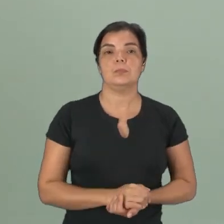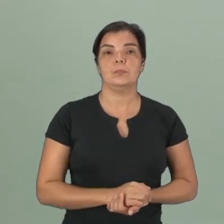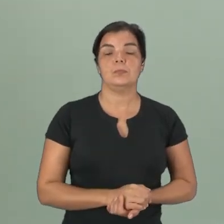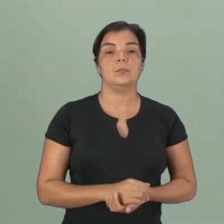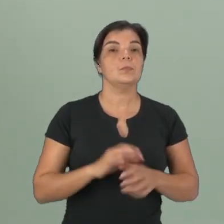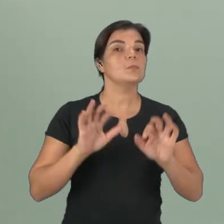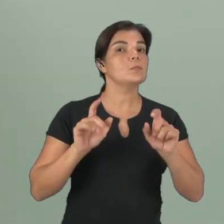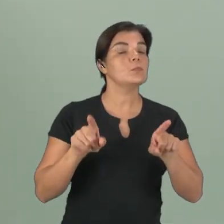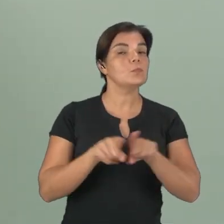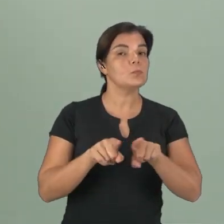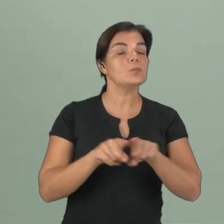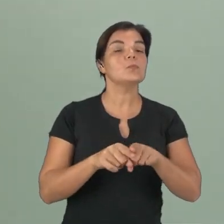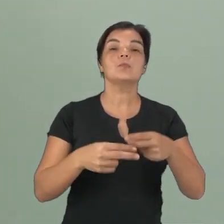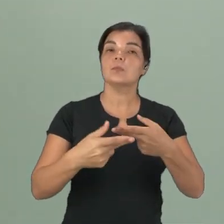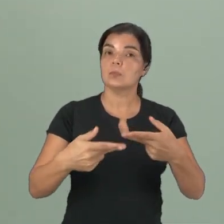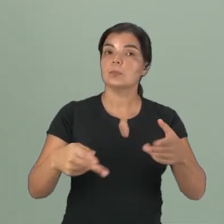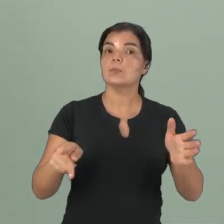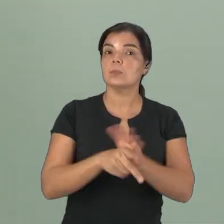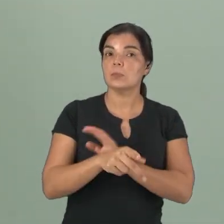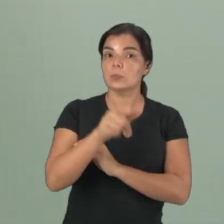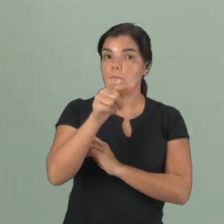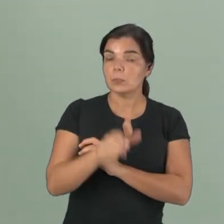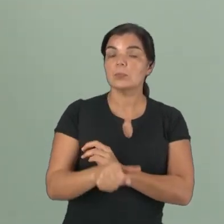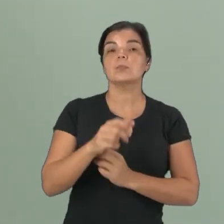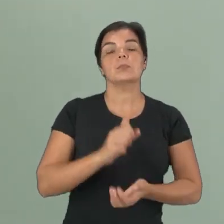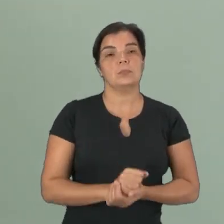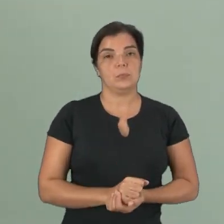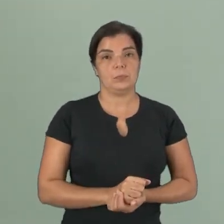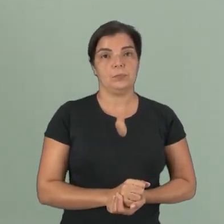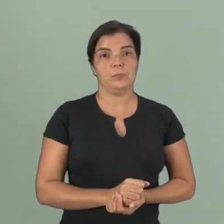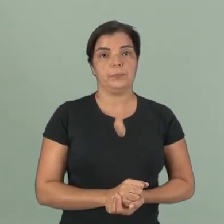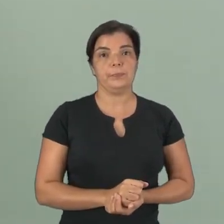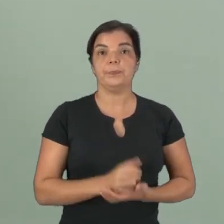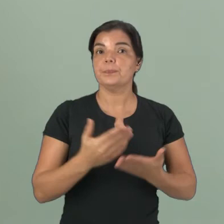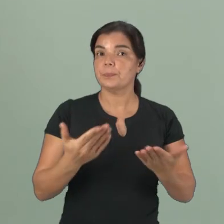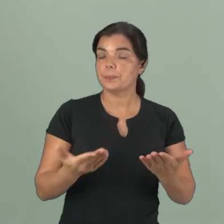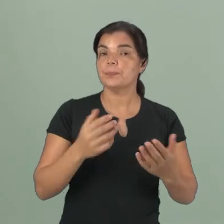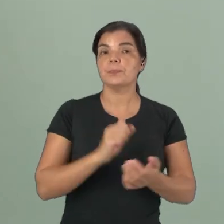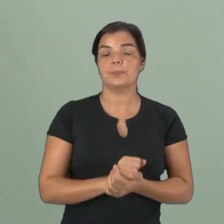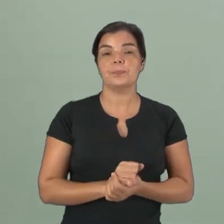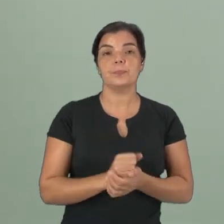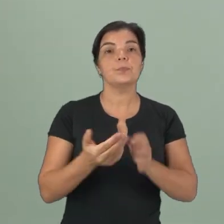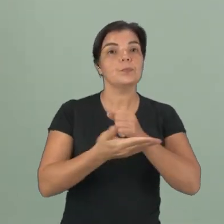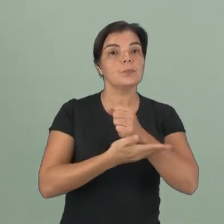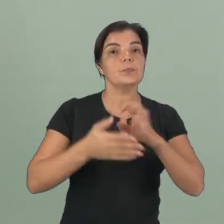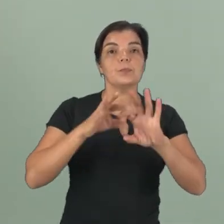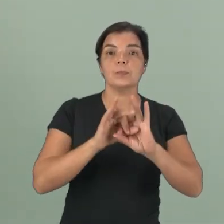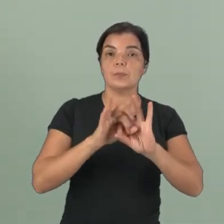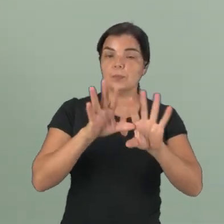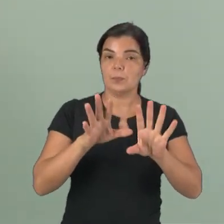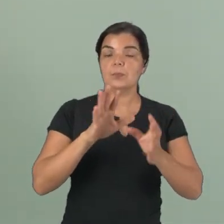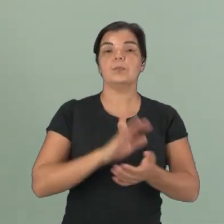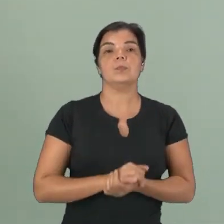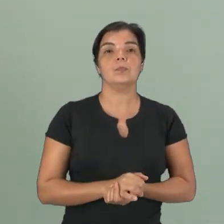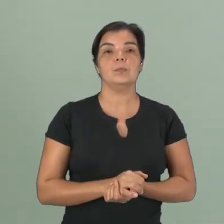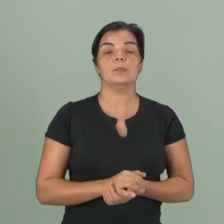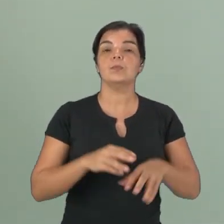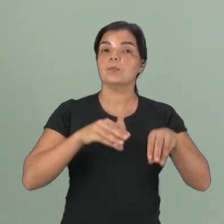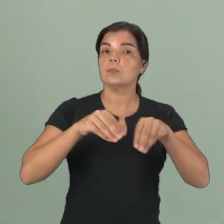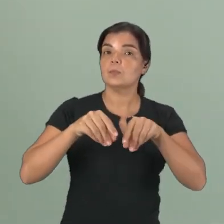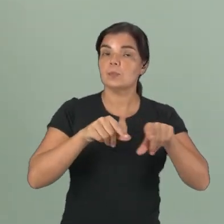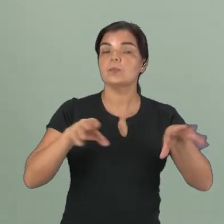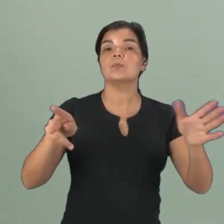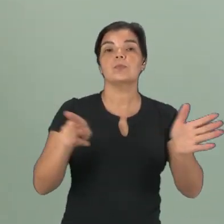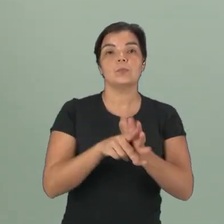suas mãos aqueles bens que lhe pertencem, certo? Que são seus. Então, o princípio liberal de propriedade,